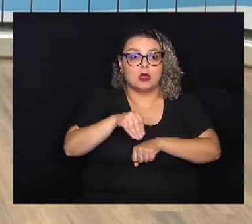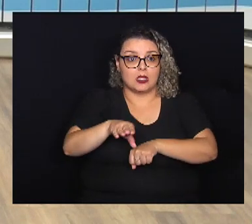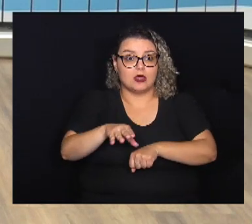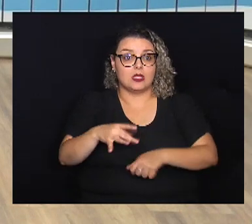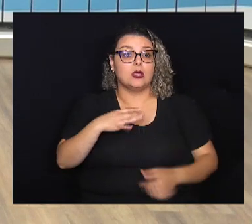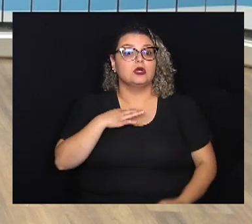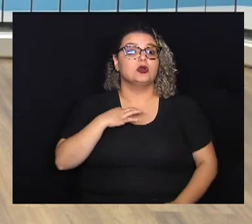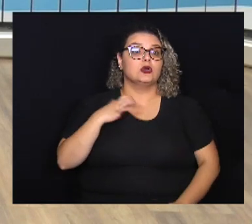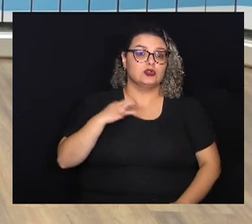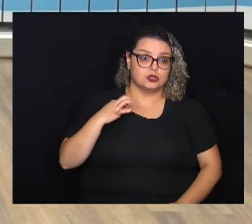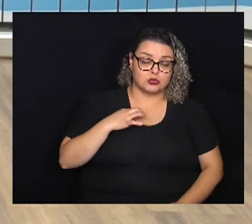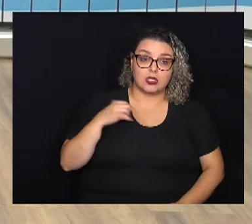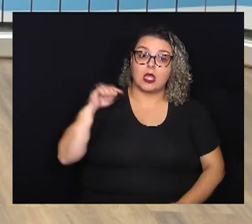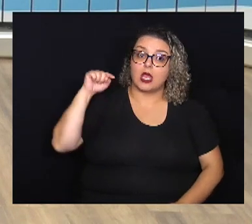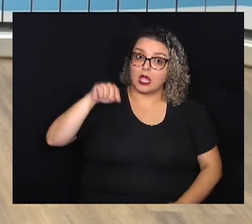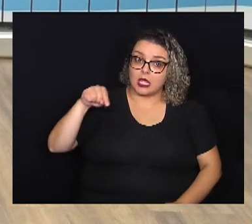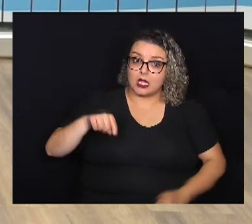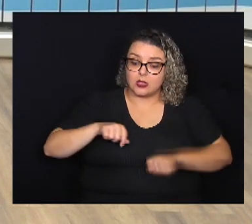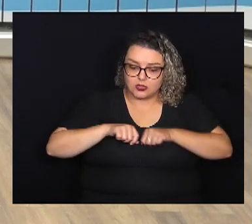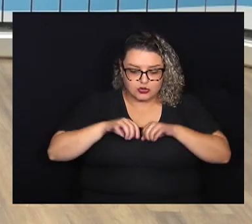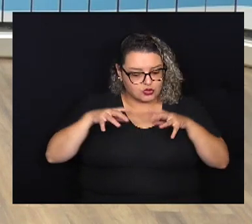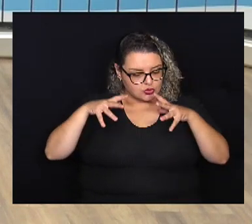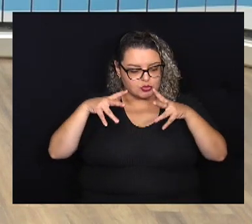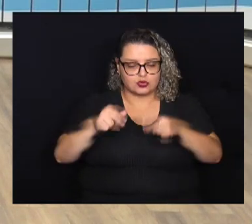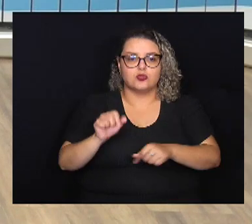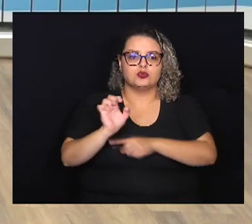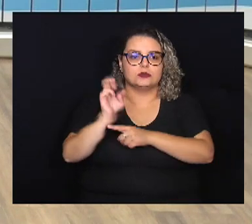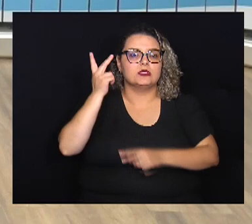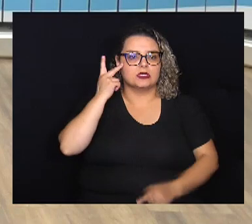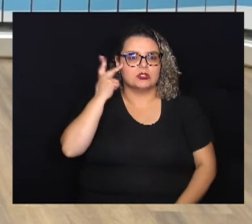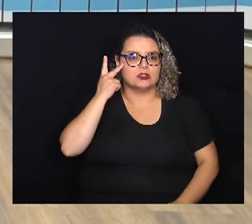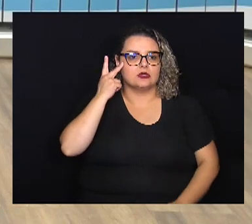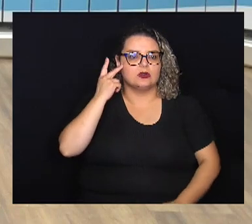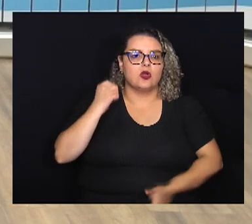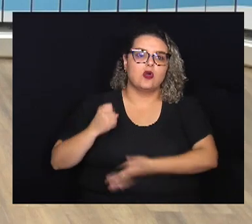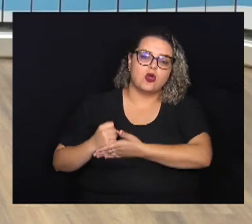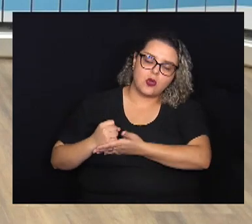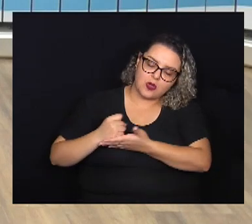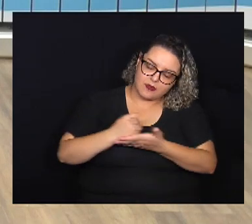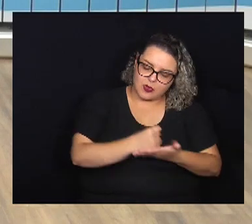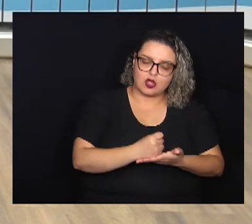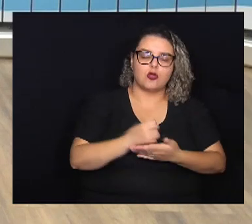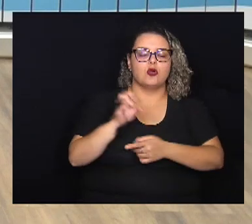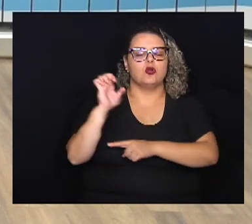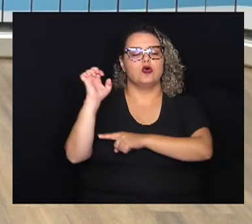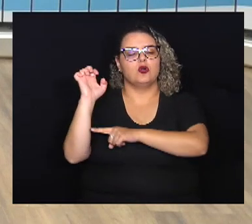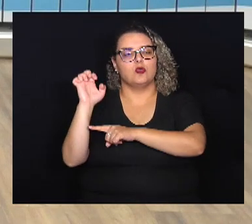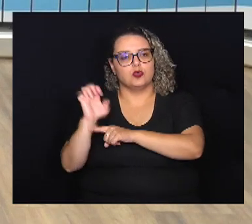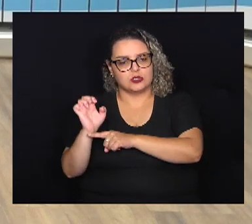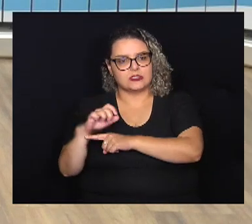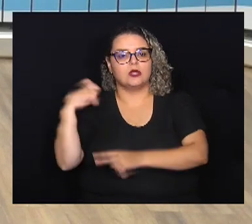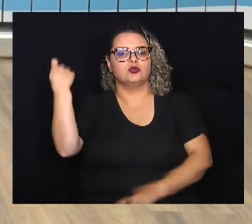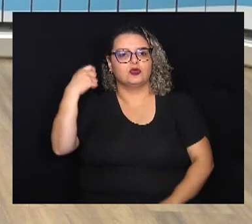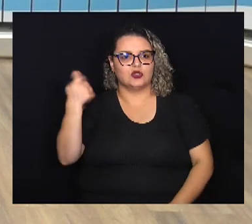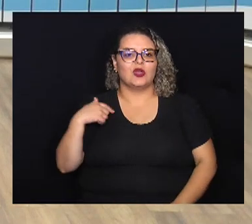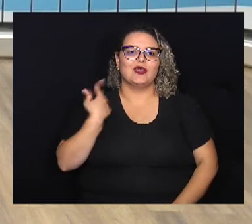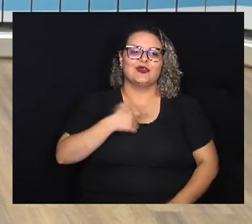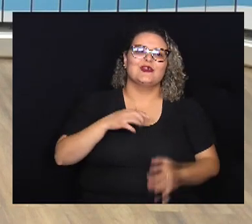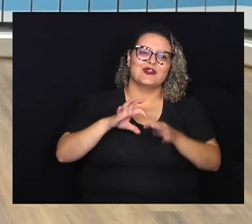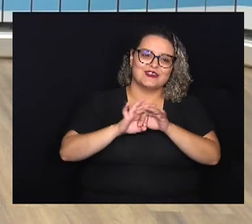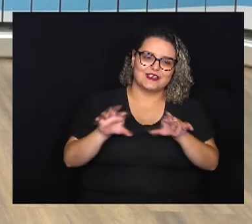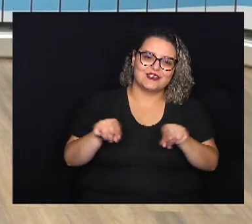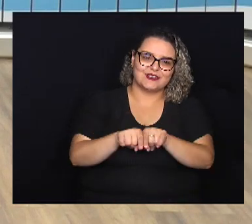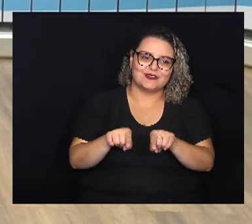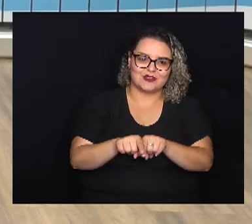doações, que lá, as doações de todo o Estado de São Paulo serão enviadas para o Rio Grande do Sul. E a gente deixa aqui também